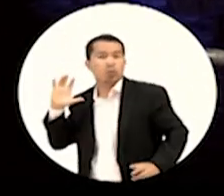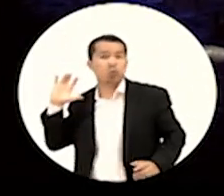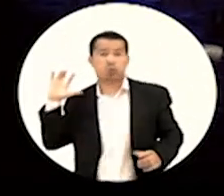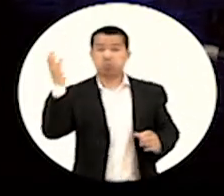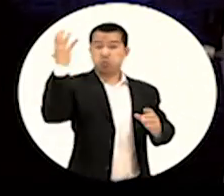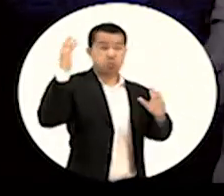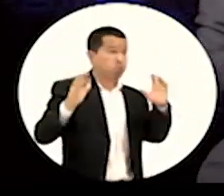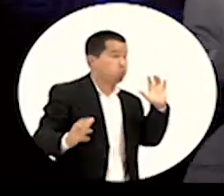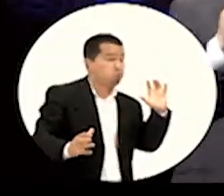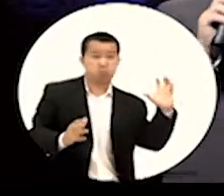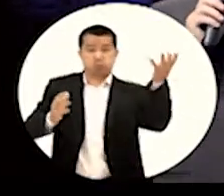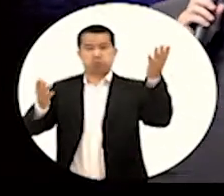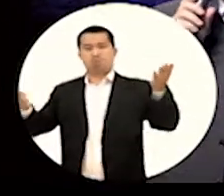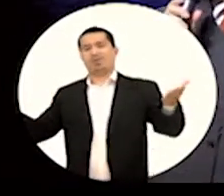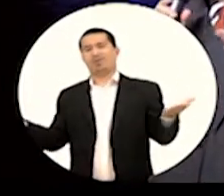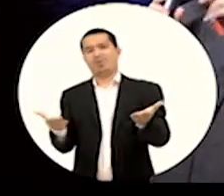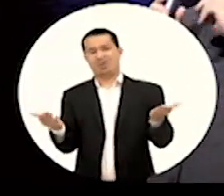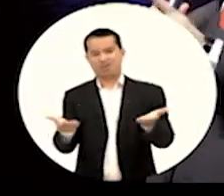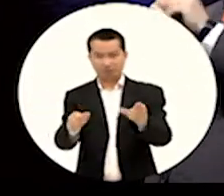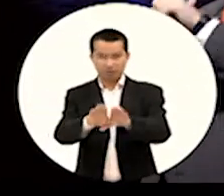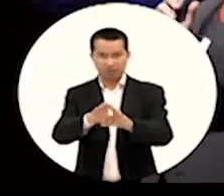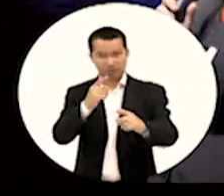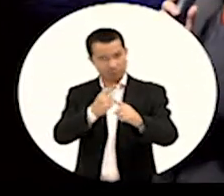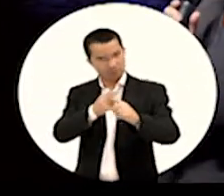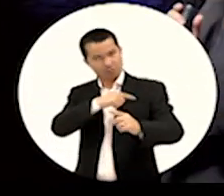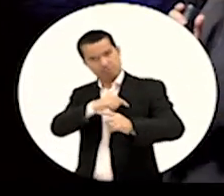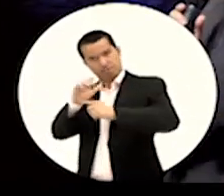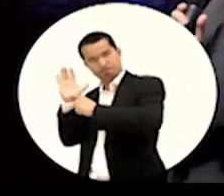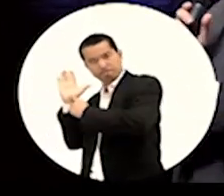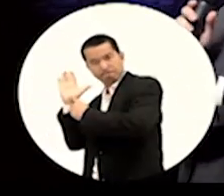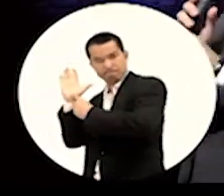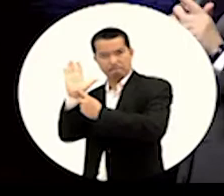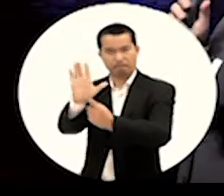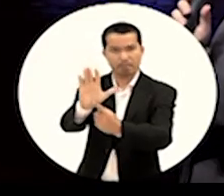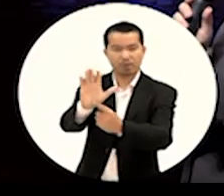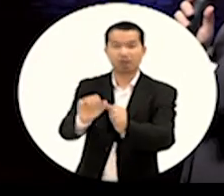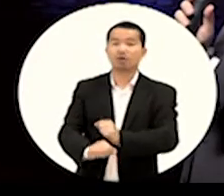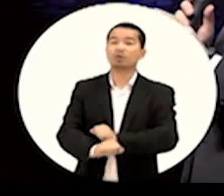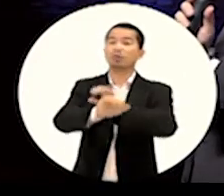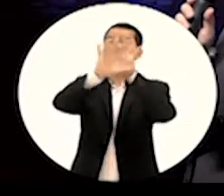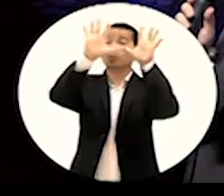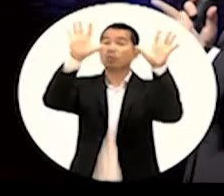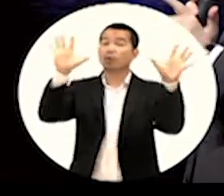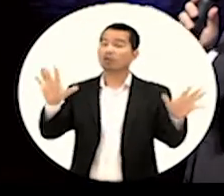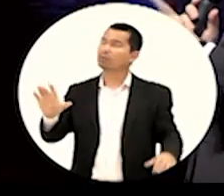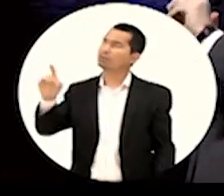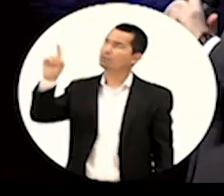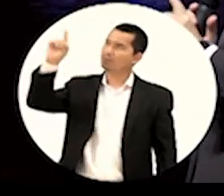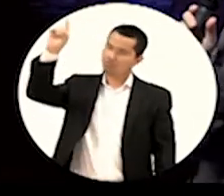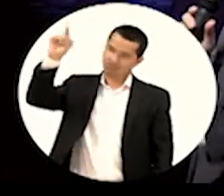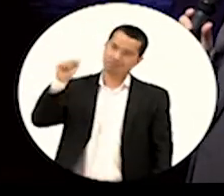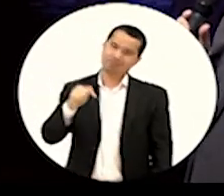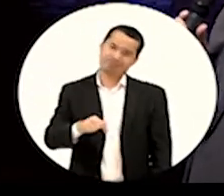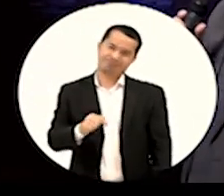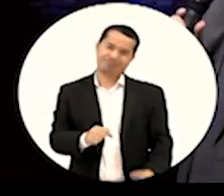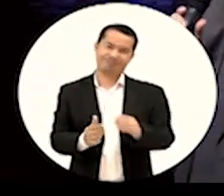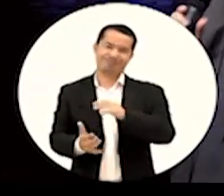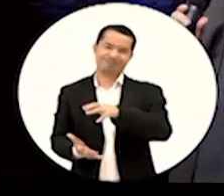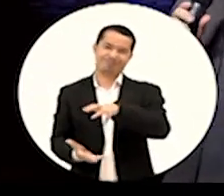relatadas nas Escrituras ainda aconteceriam para que a glória de Deus fosse vista na